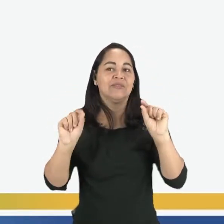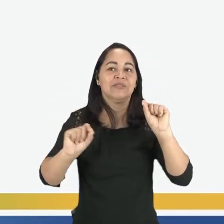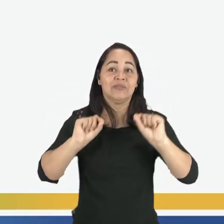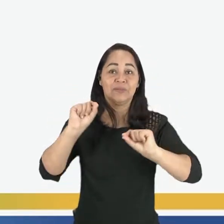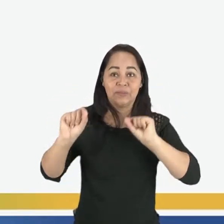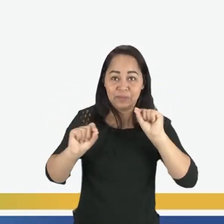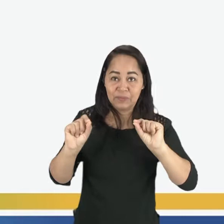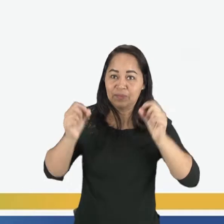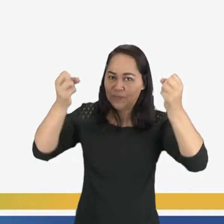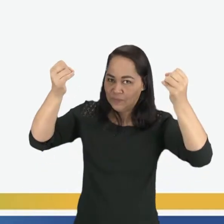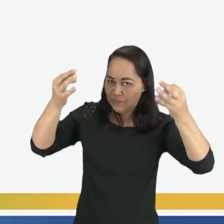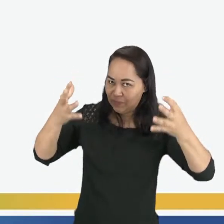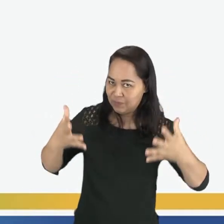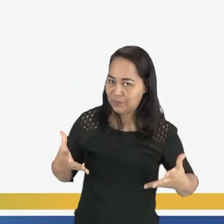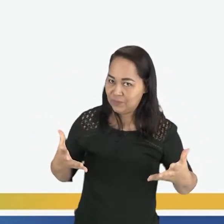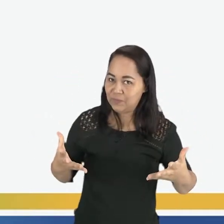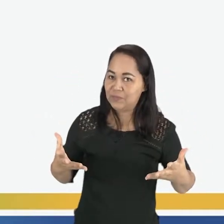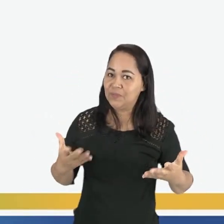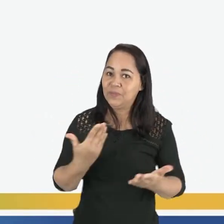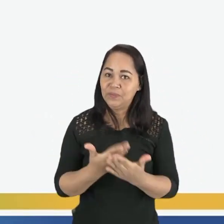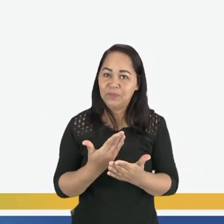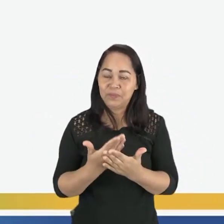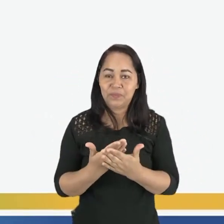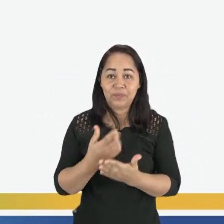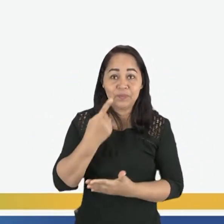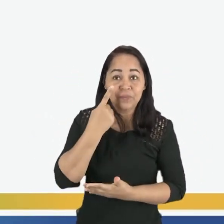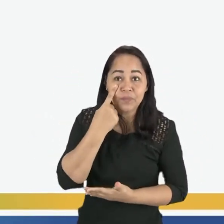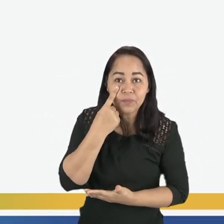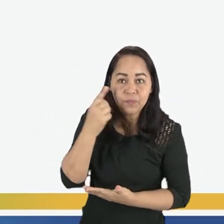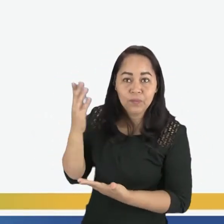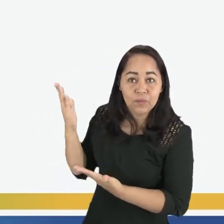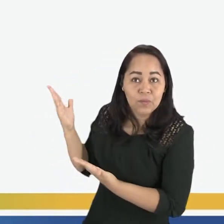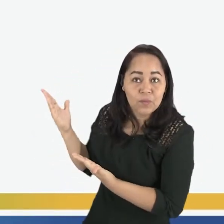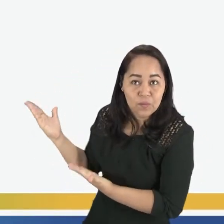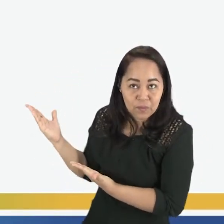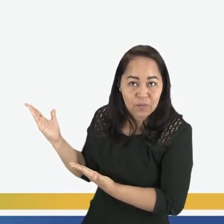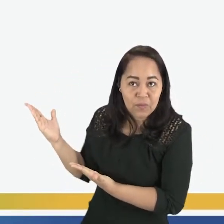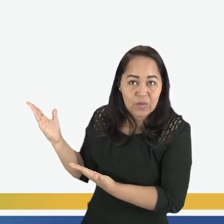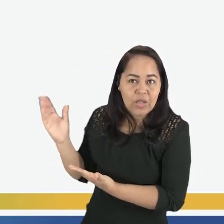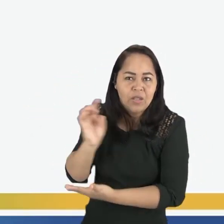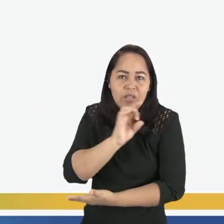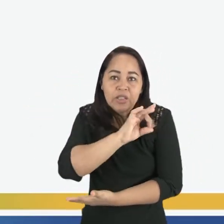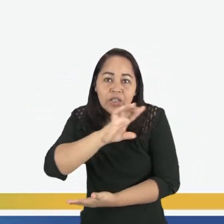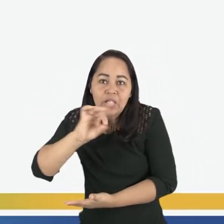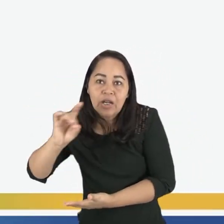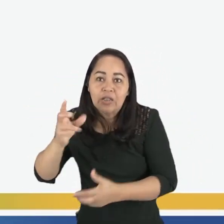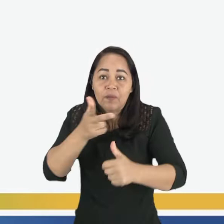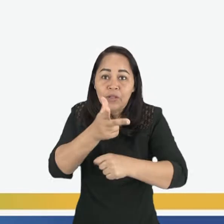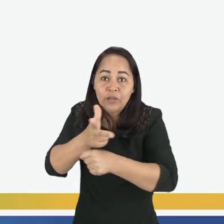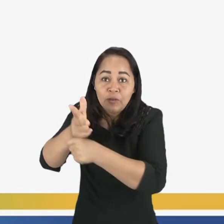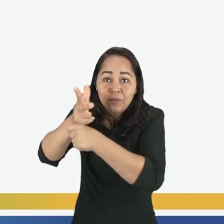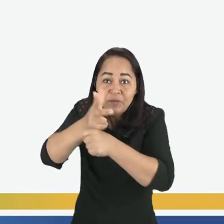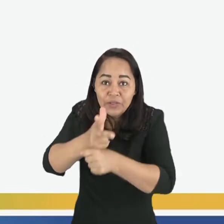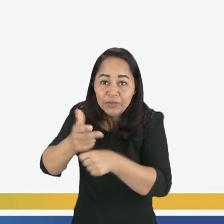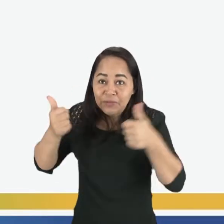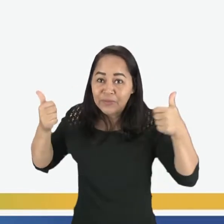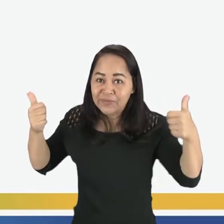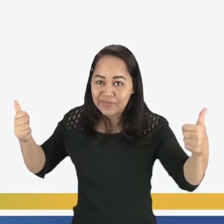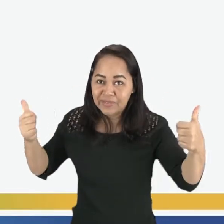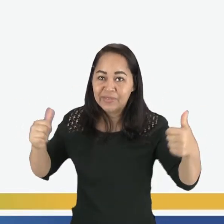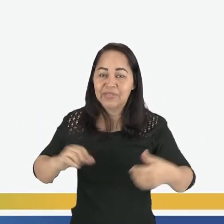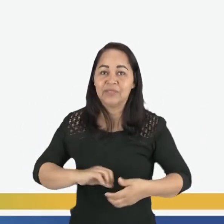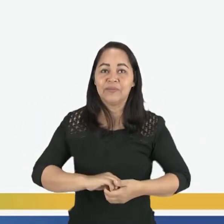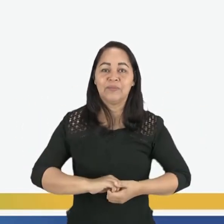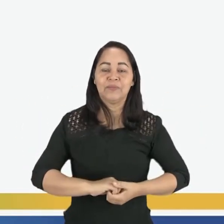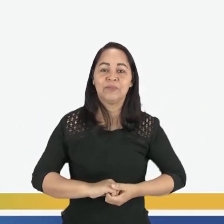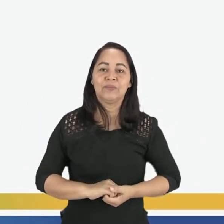já estamos falando aqui na nossa aula. Preste bastante atenção em cada partezinha do vídeo, ok?